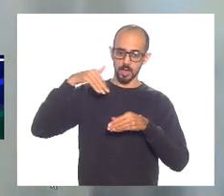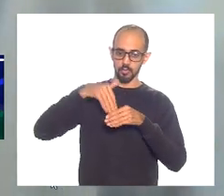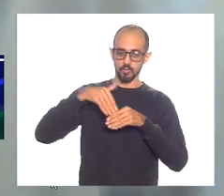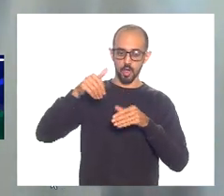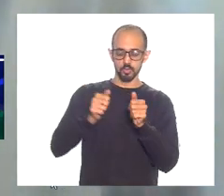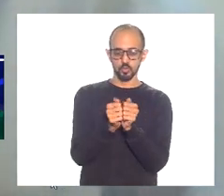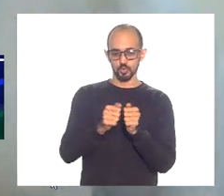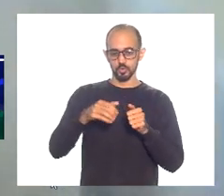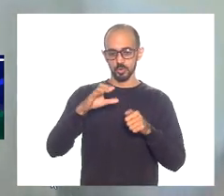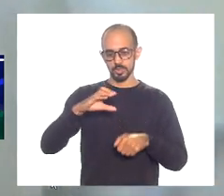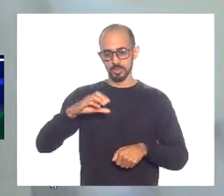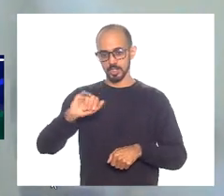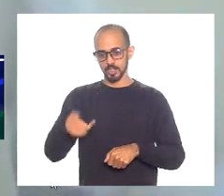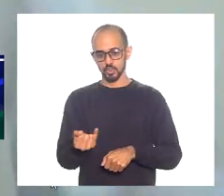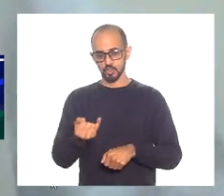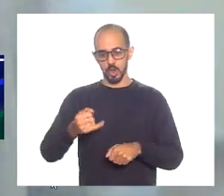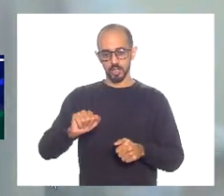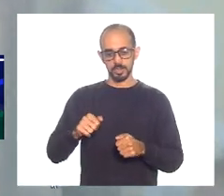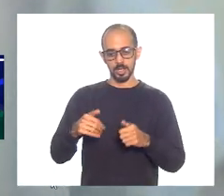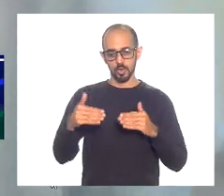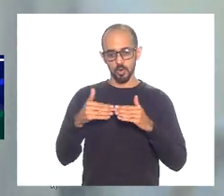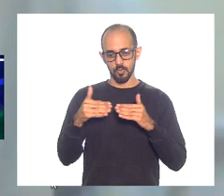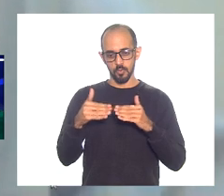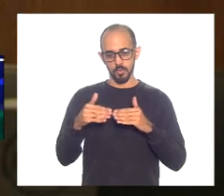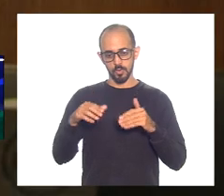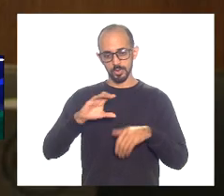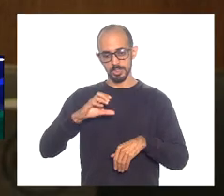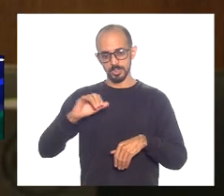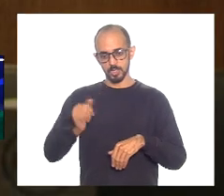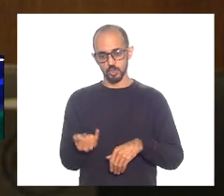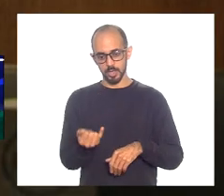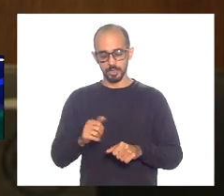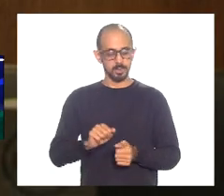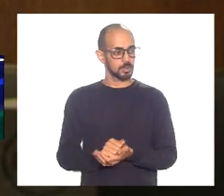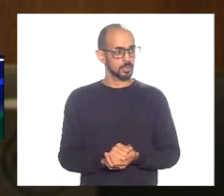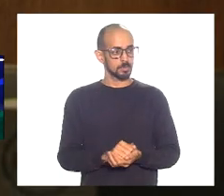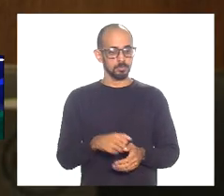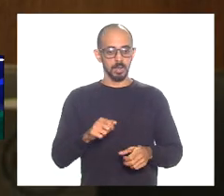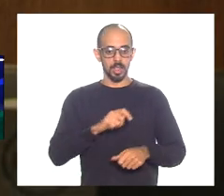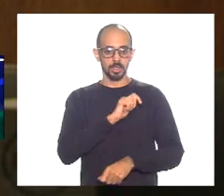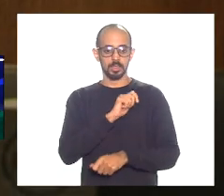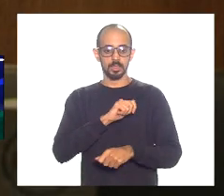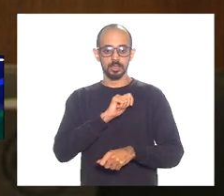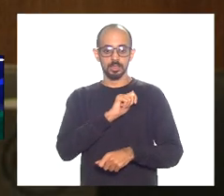CCJ, favorável com a CCJ. Pela Comissão de Tributação, deputado Luiz